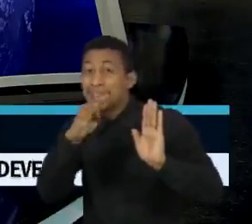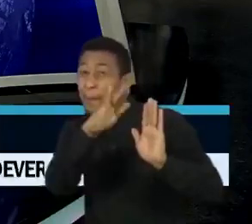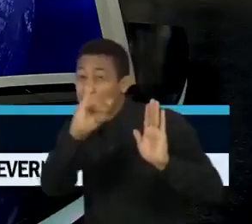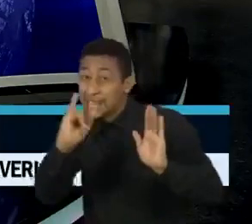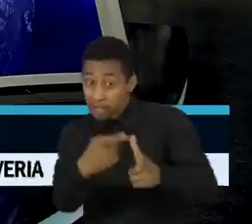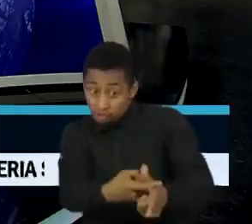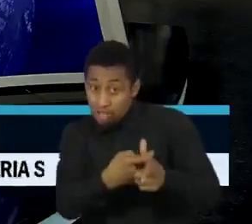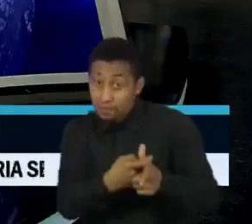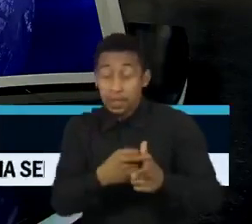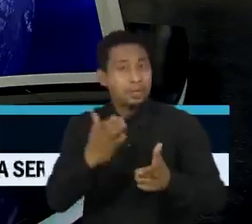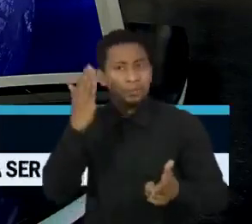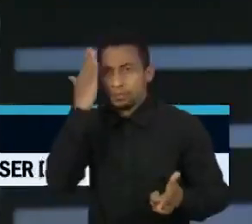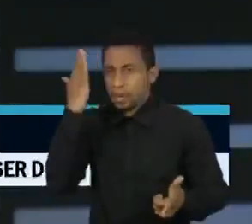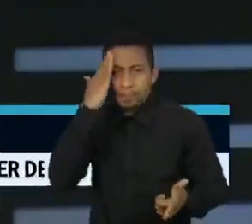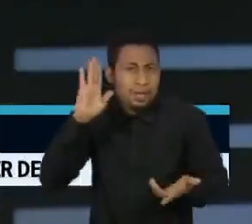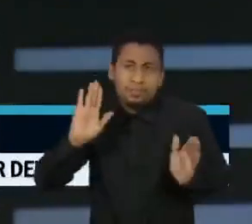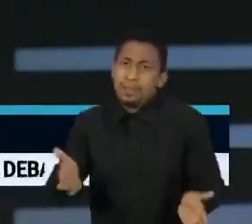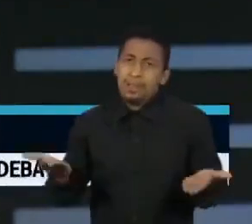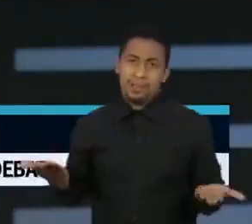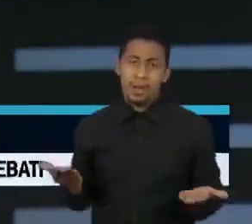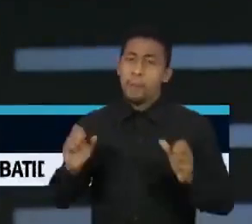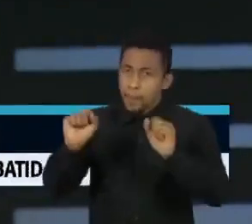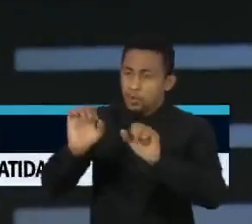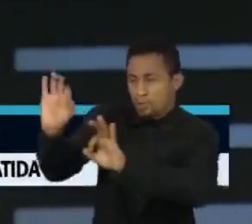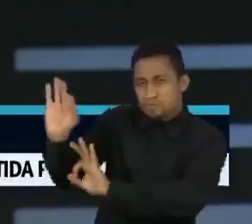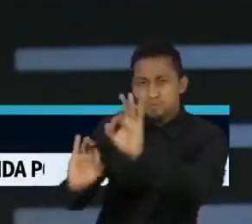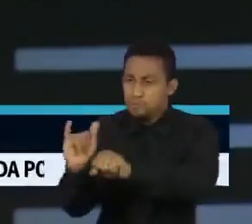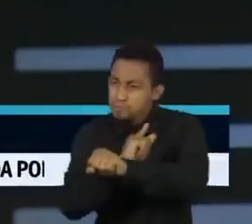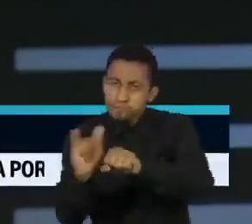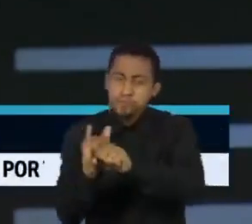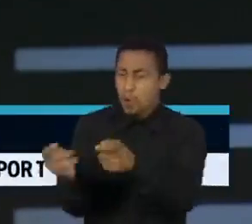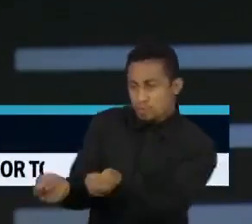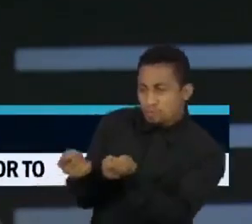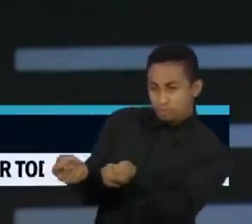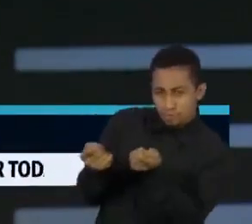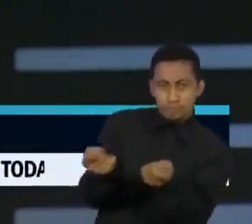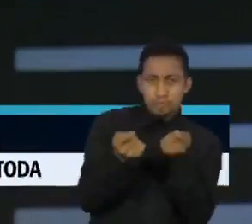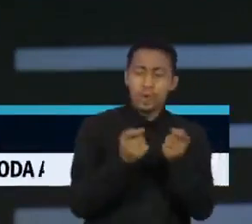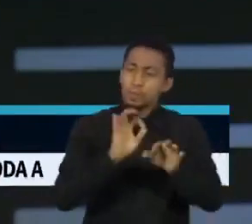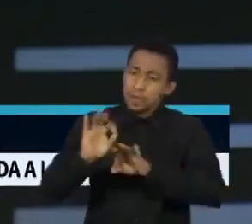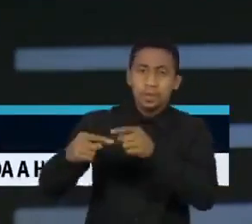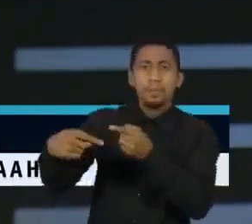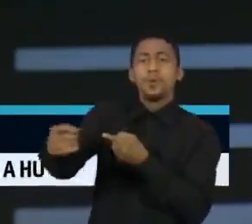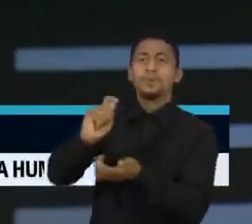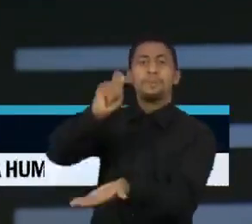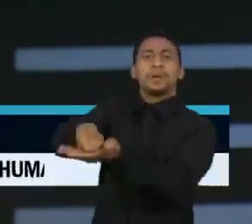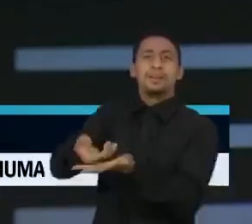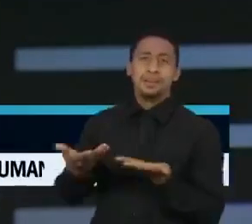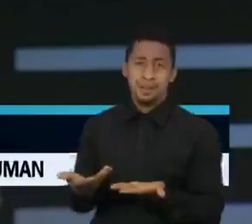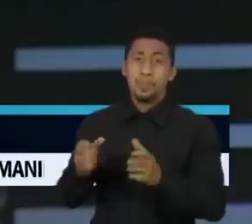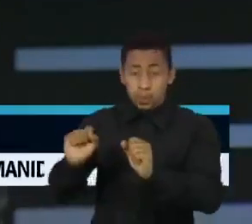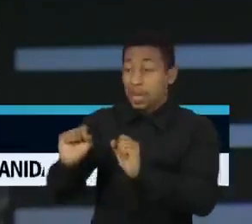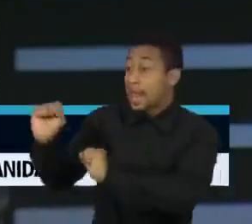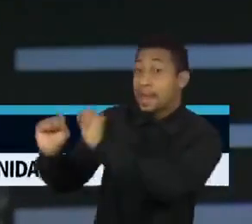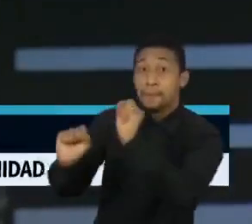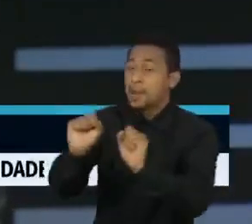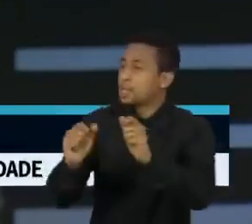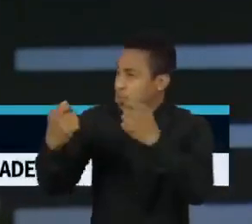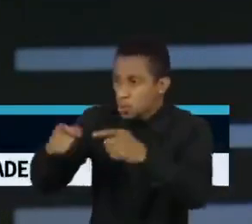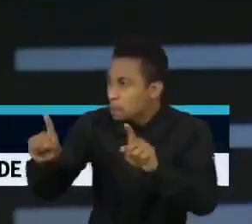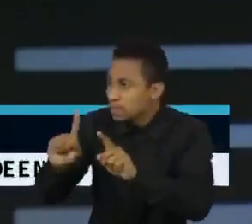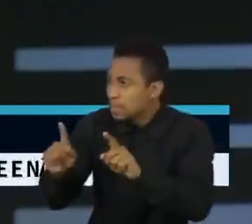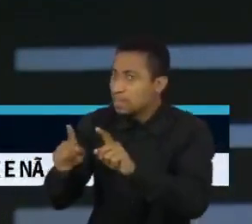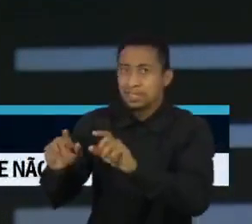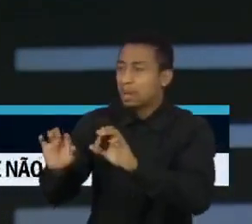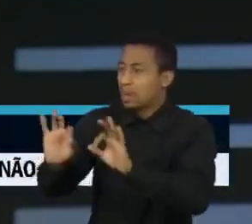lá atrás começar a fazer a reforma administrativa enxugar a máquina cortar fazer esses atuações mais rapidamente de não precisa passar